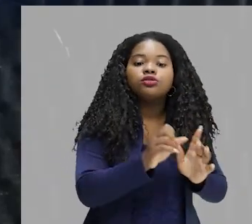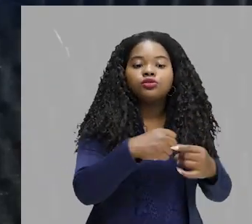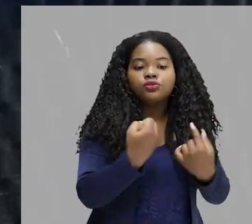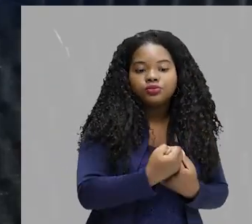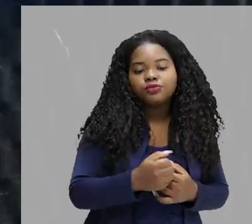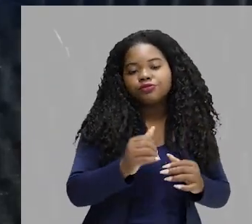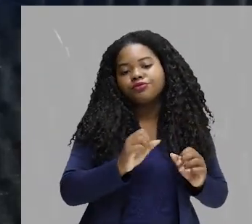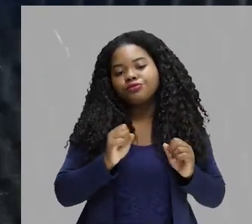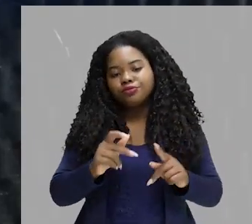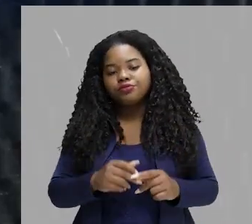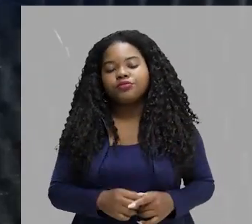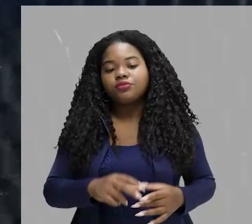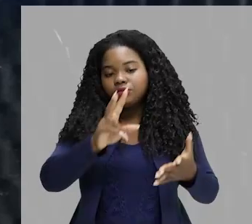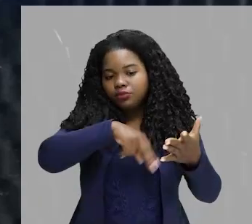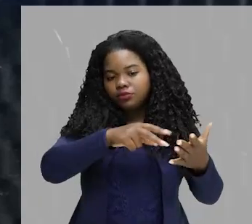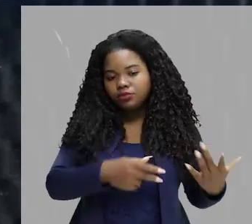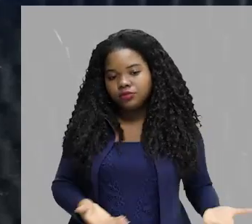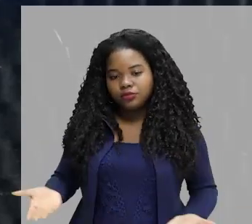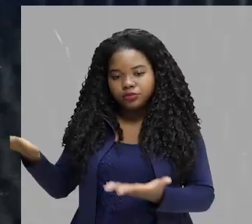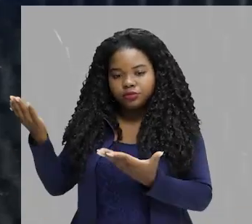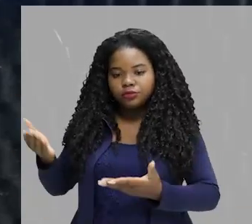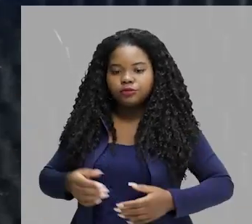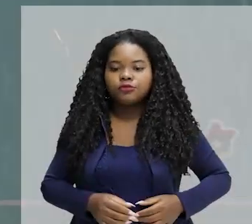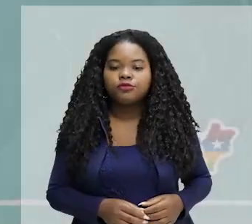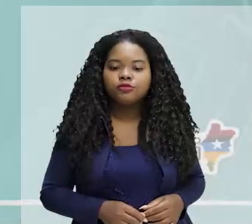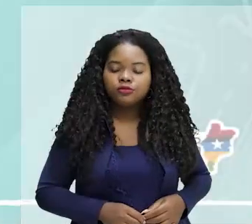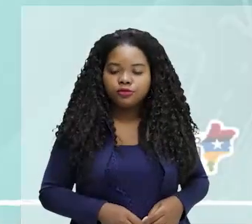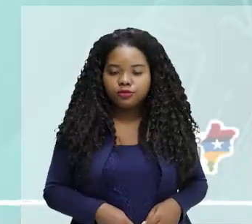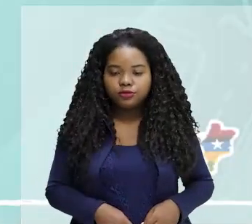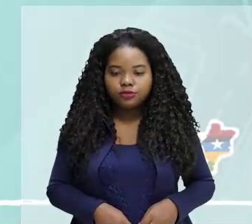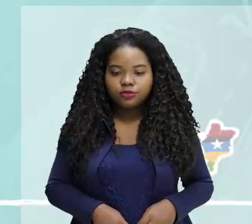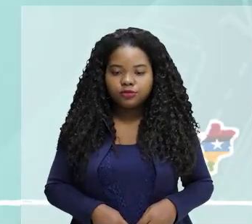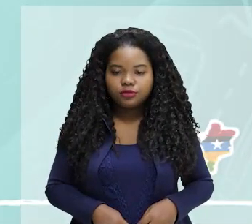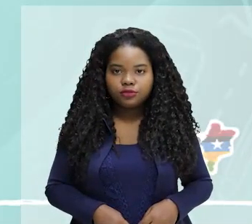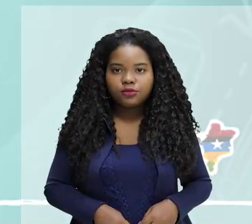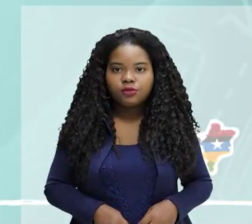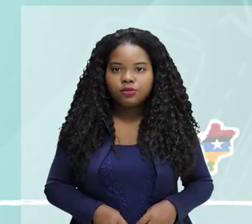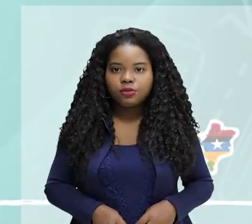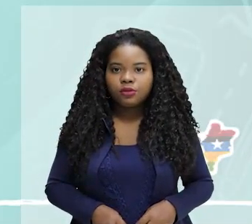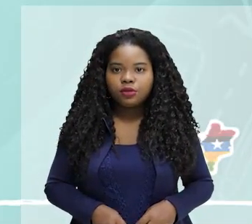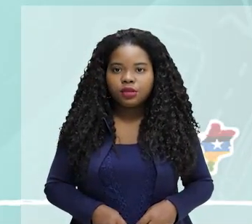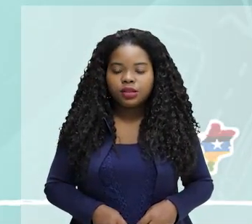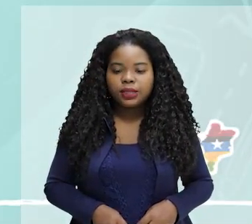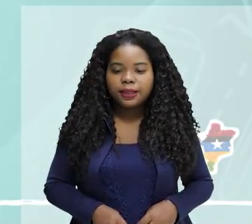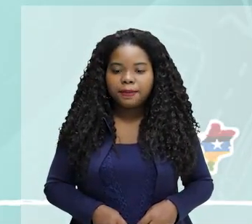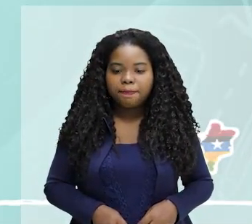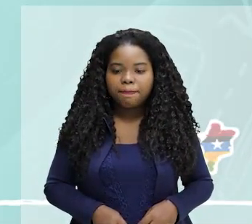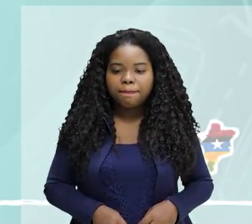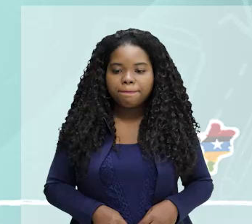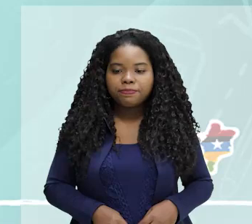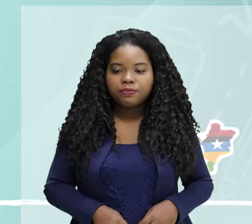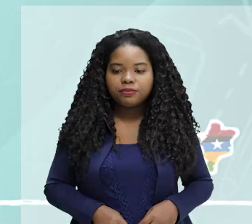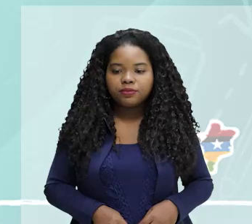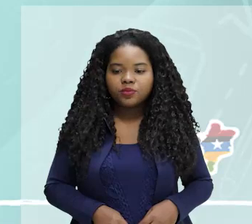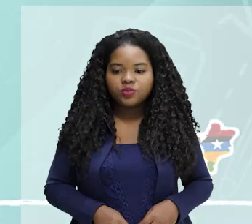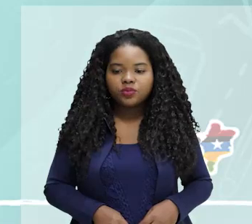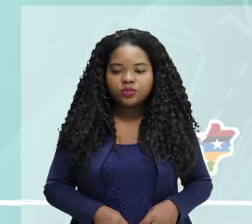então. Identidade cultural é o quê? É o conjunto das características de um povo, de uma